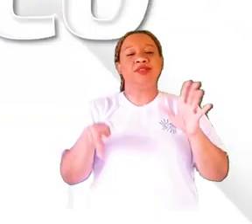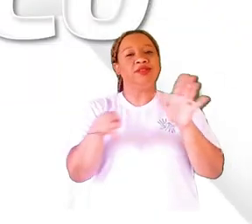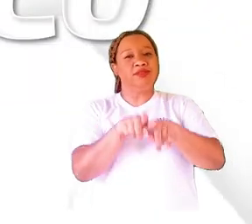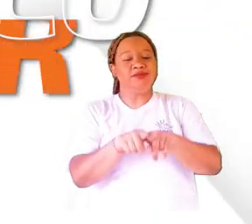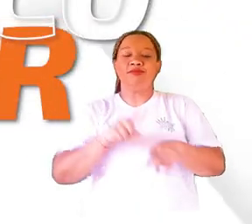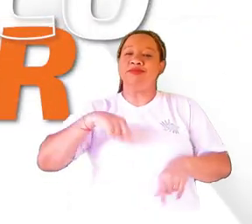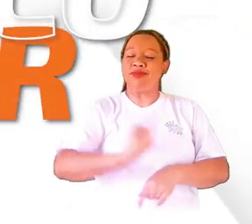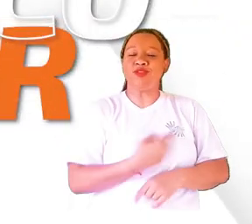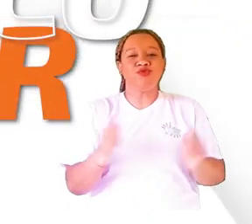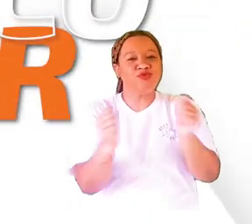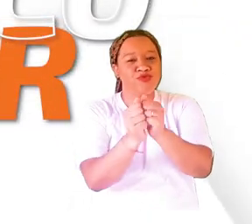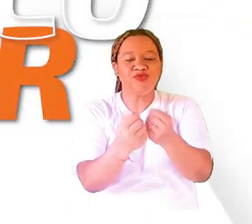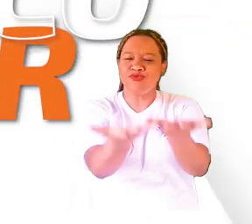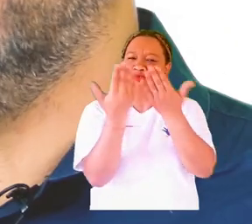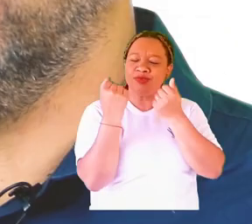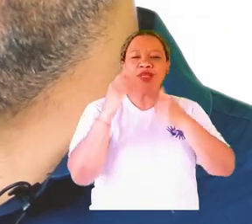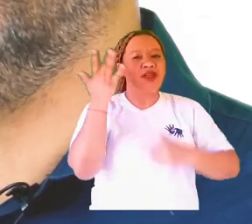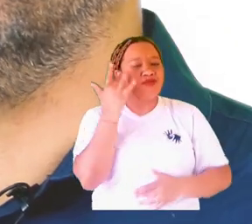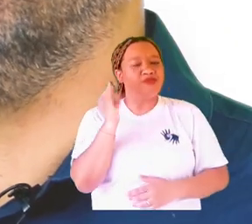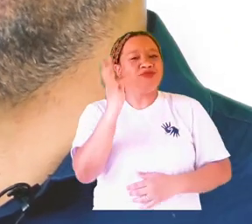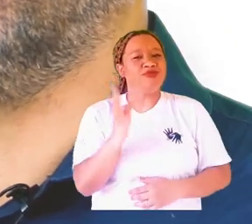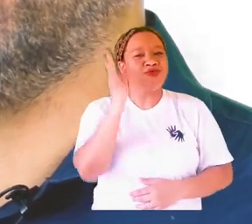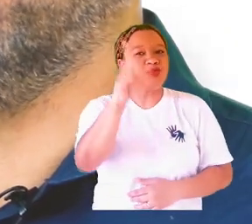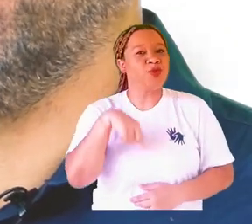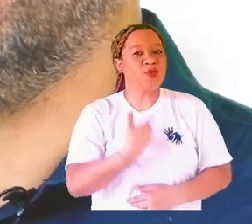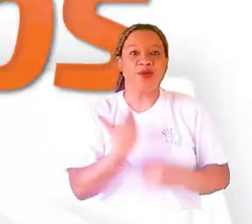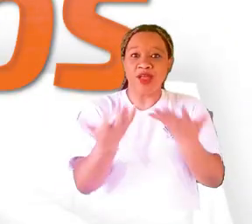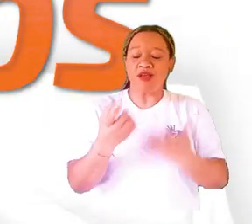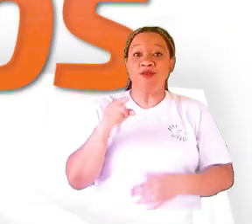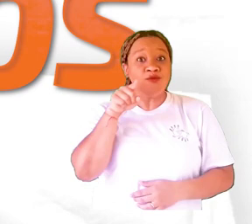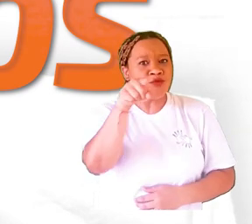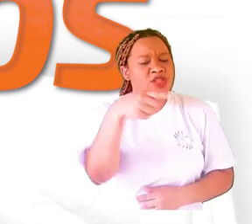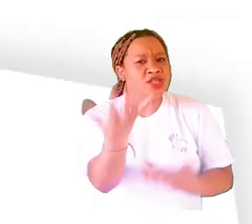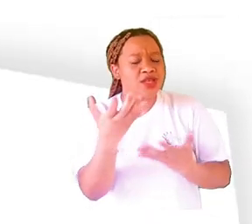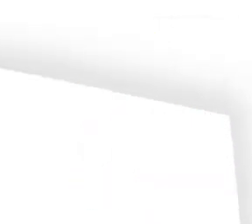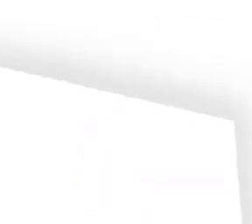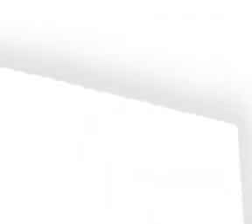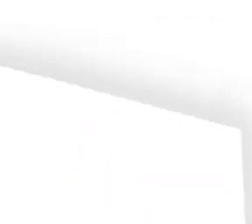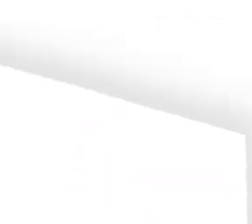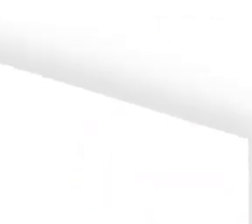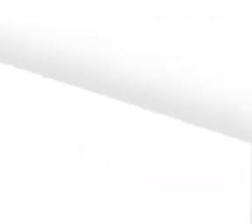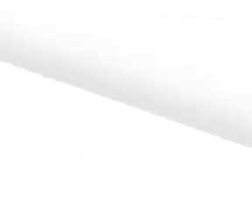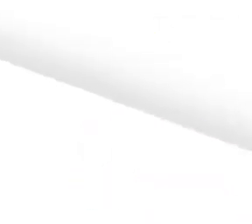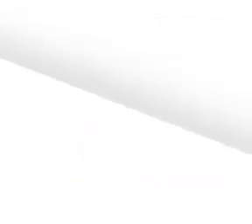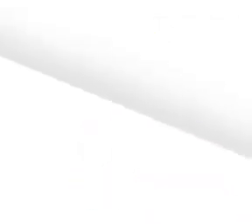Maceió. Vem conosco construir esse partido. Vamos juntos lutar pelo amanhã que tanto queremos.